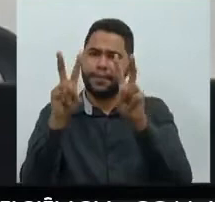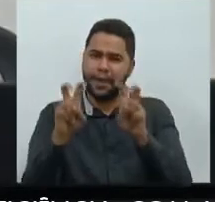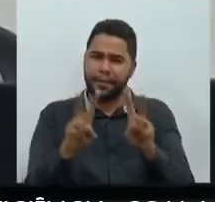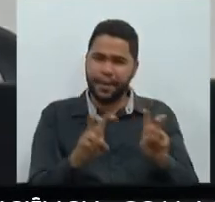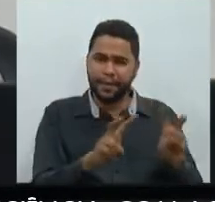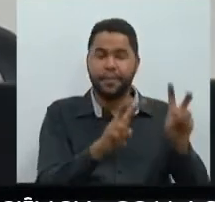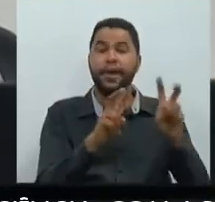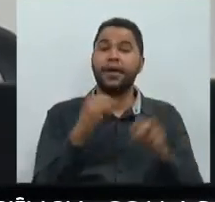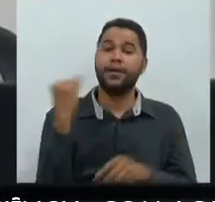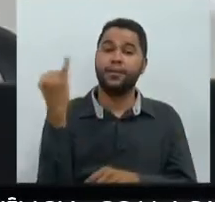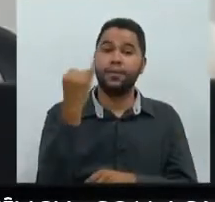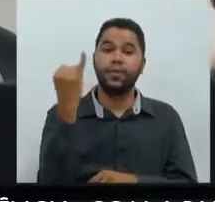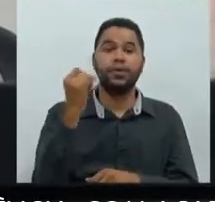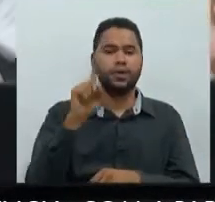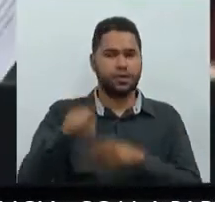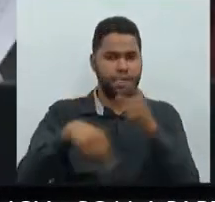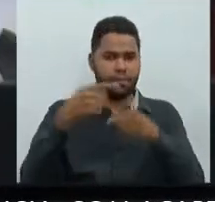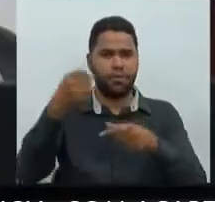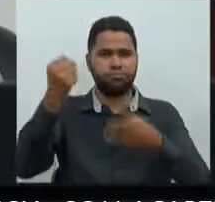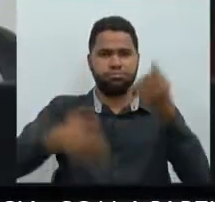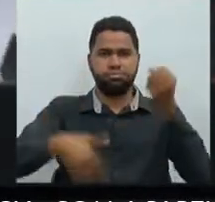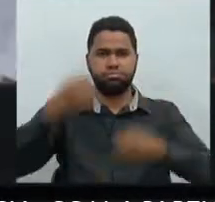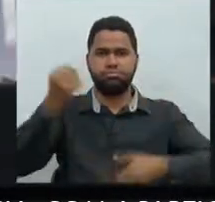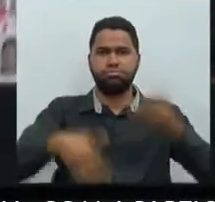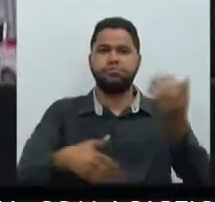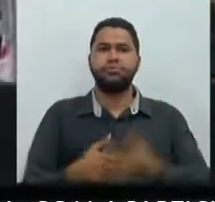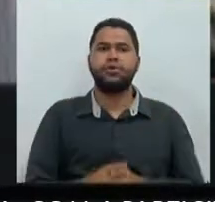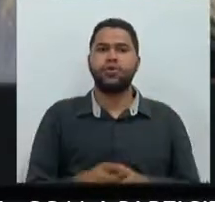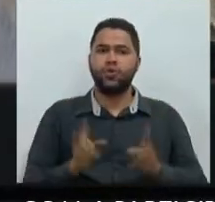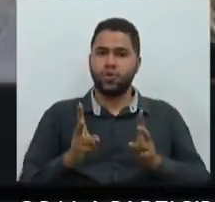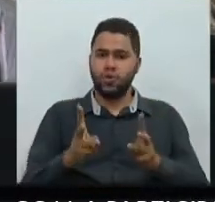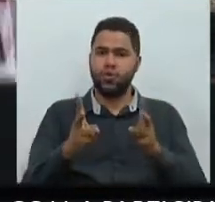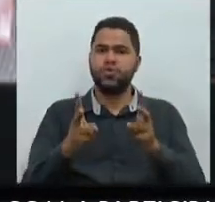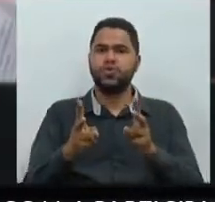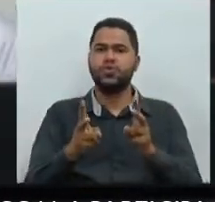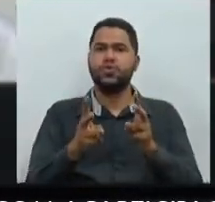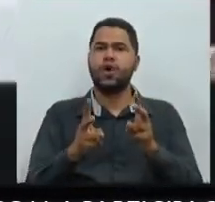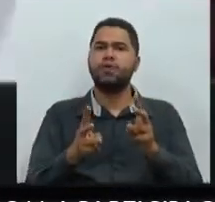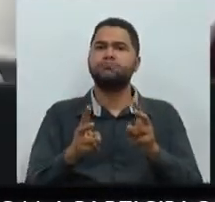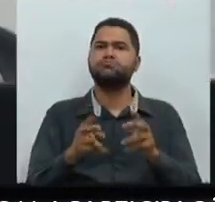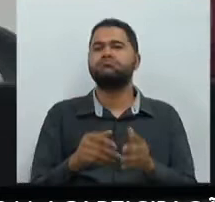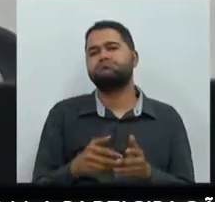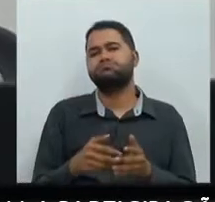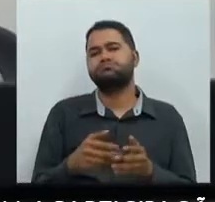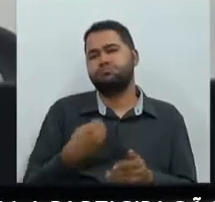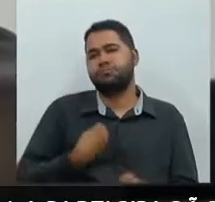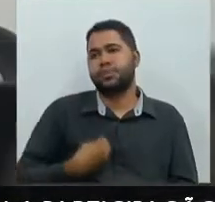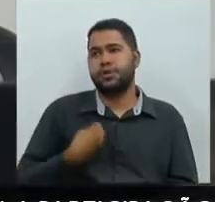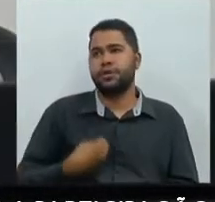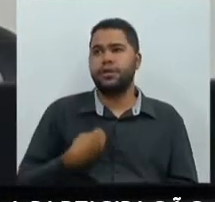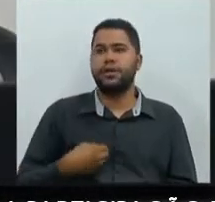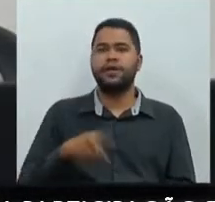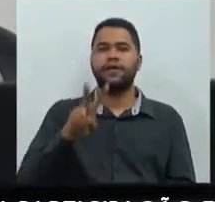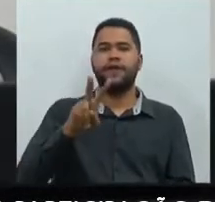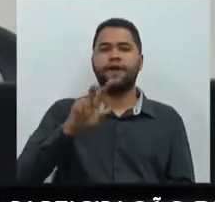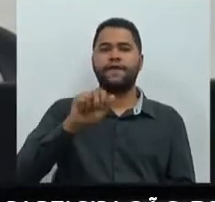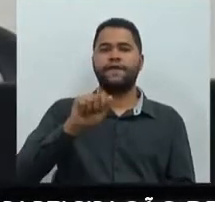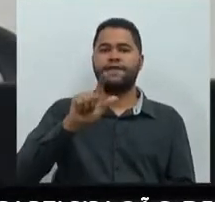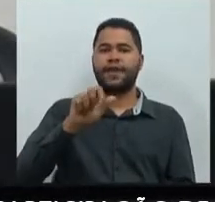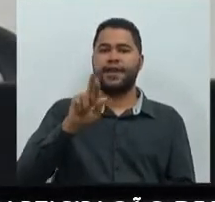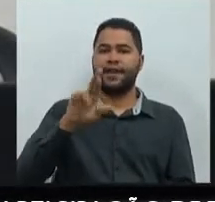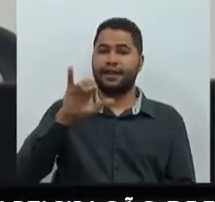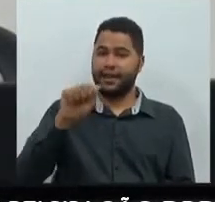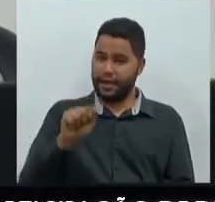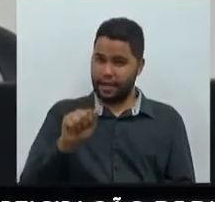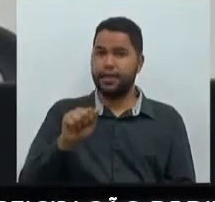e vamos ouvi-la daqui a pouquinho também. Então, vamos dar continuidade, só citando também a presença, né, da Valéria Silva Cordeiro, diretora